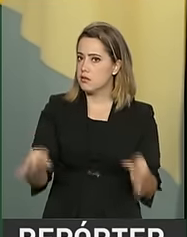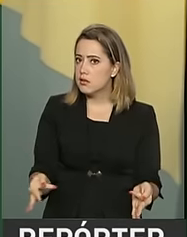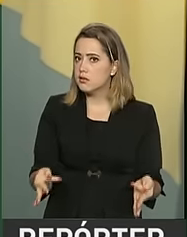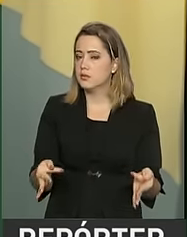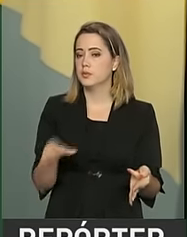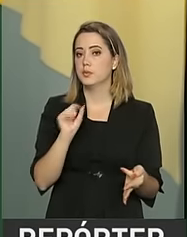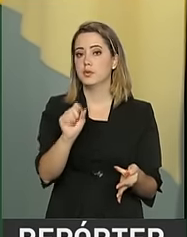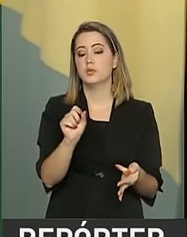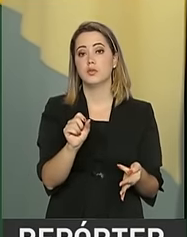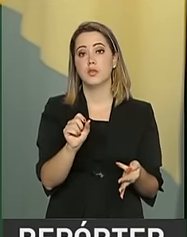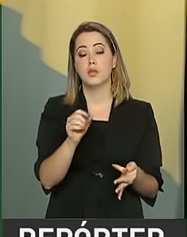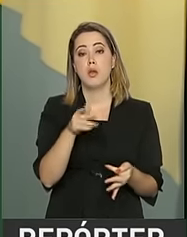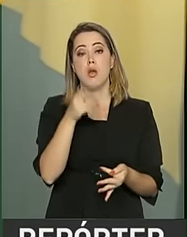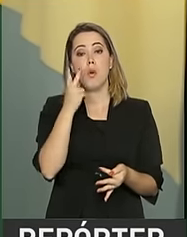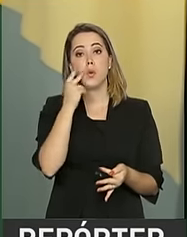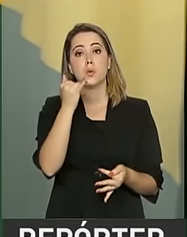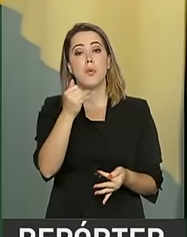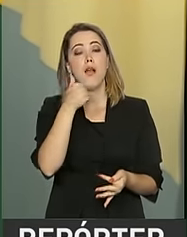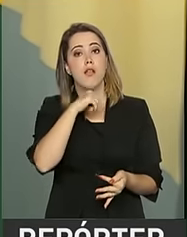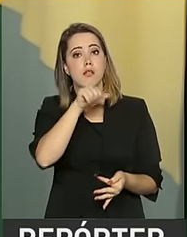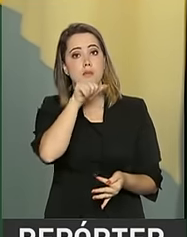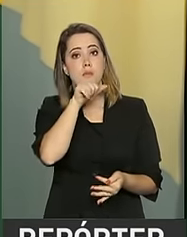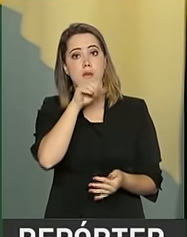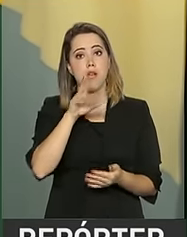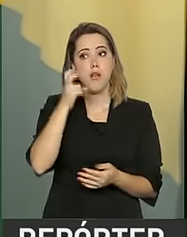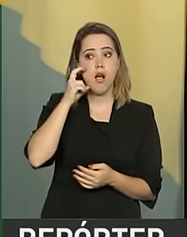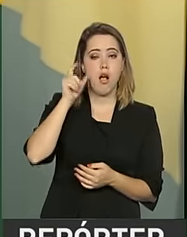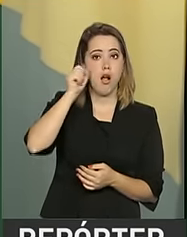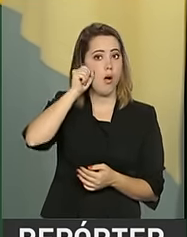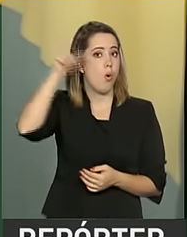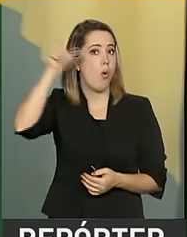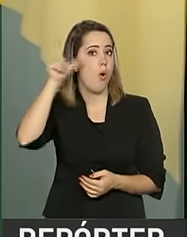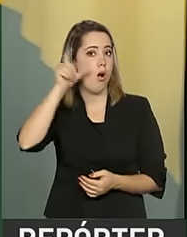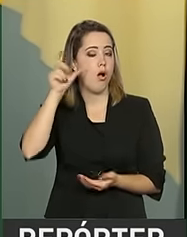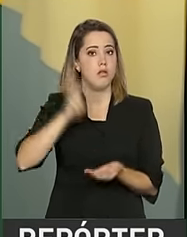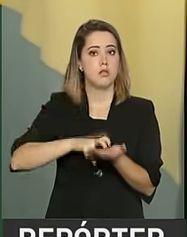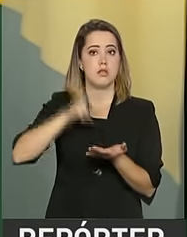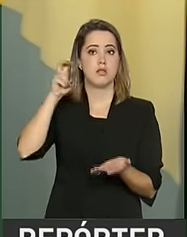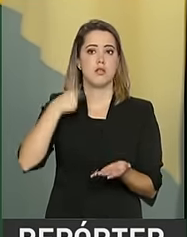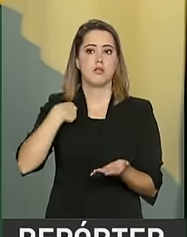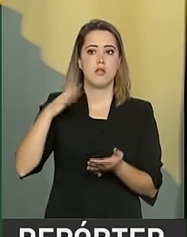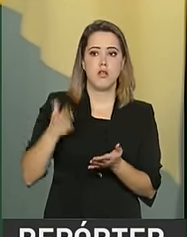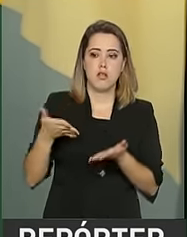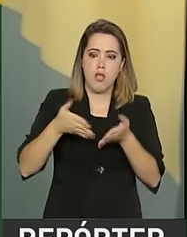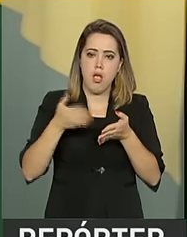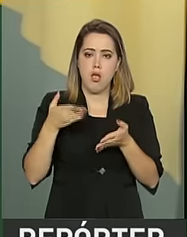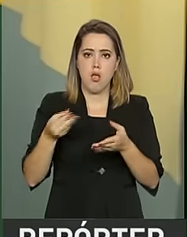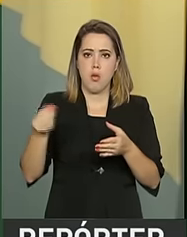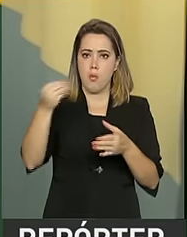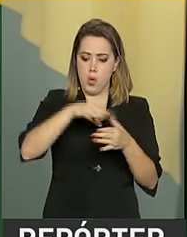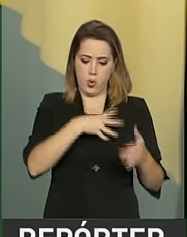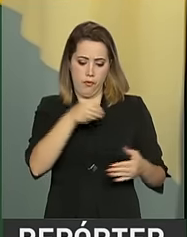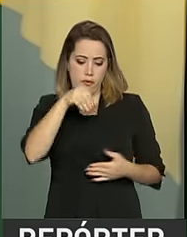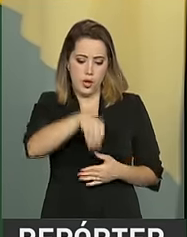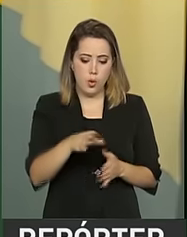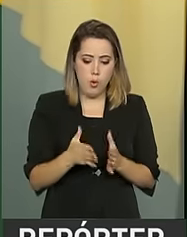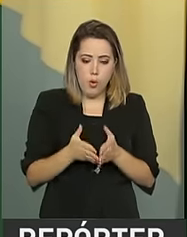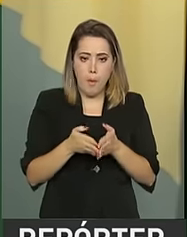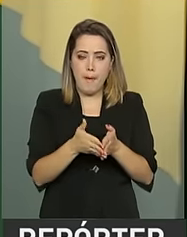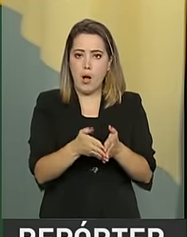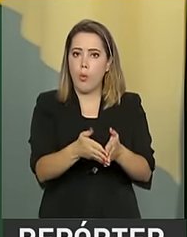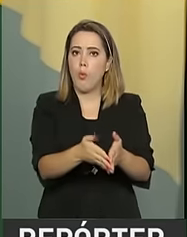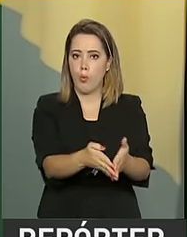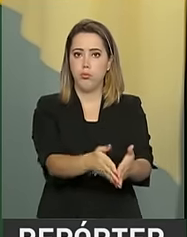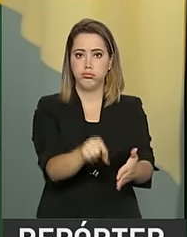habitações os pais acordam cedo para colocar o filho na lancha e quando coloca o filho na lancha é para que ele muitas